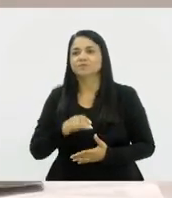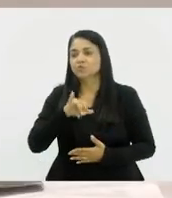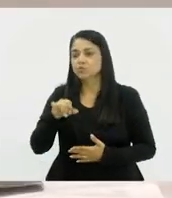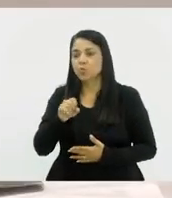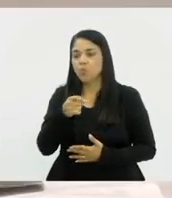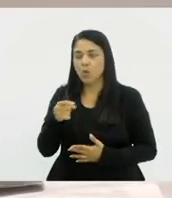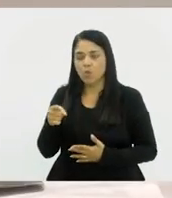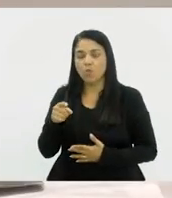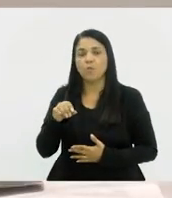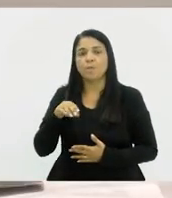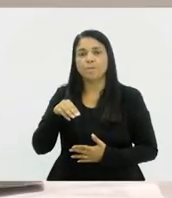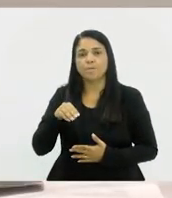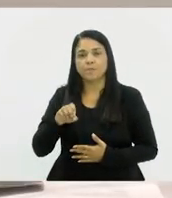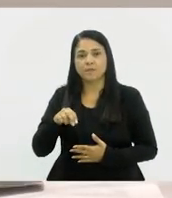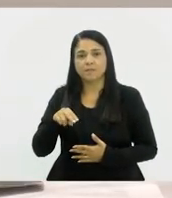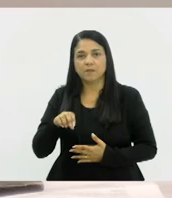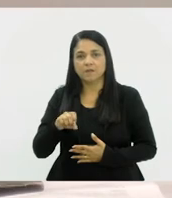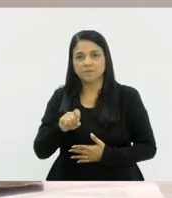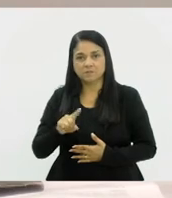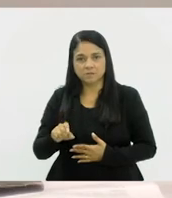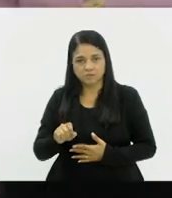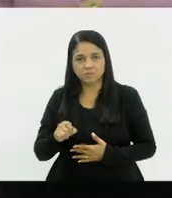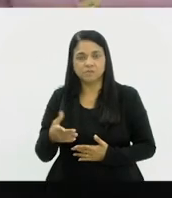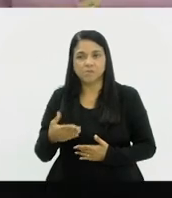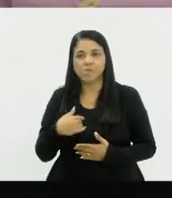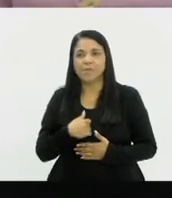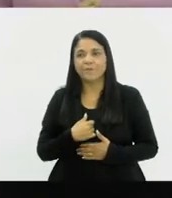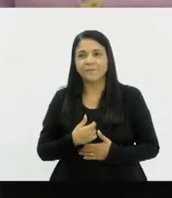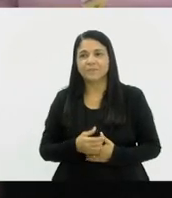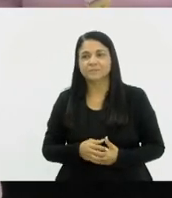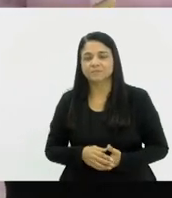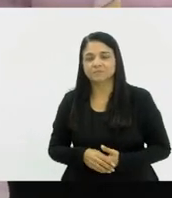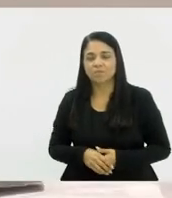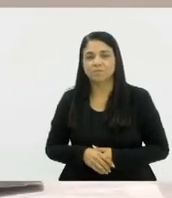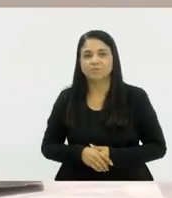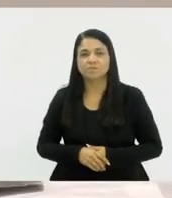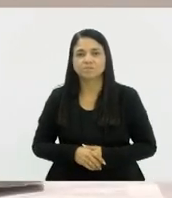Obrigado aqui por lembrar da maconha que eu concordo com o André baros